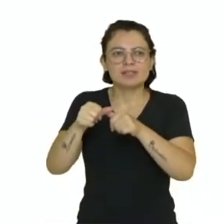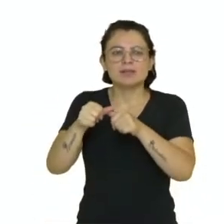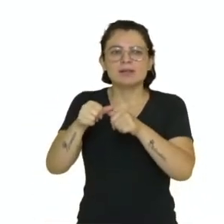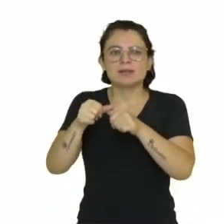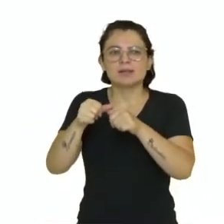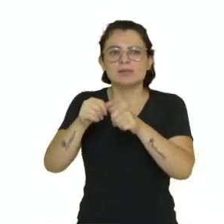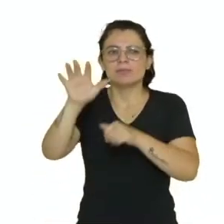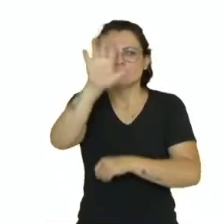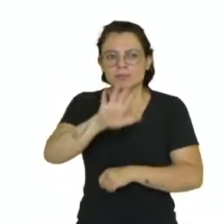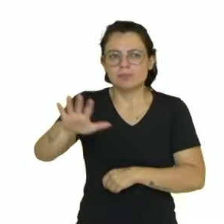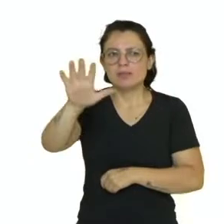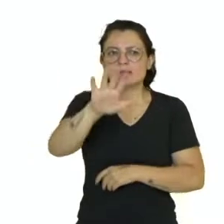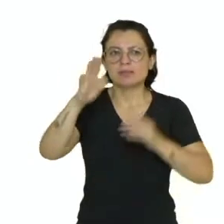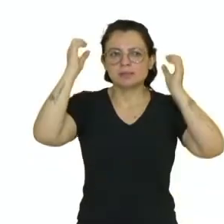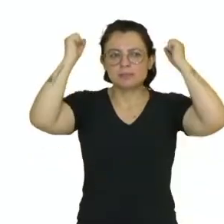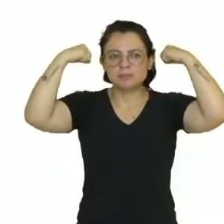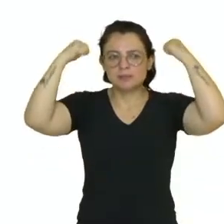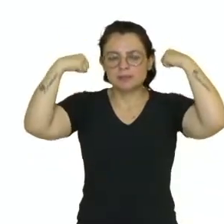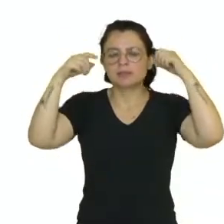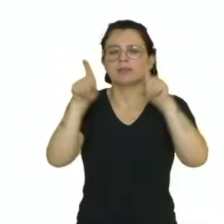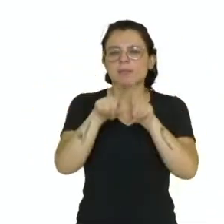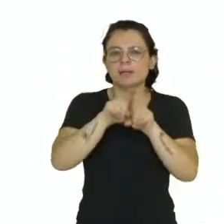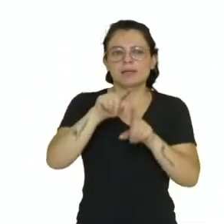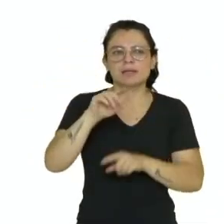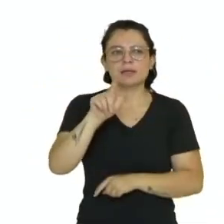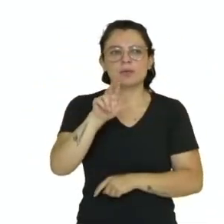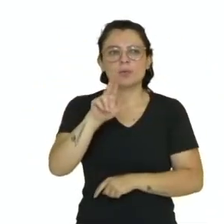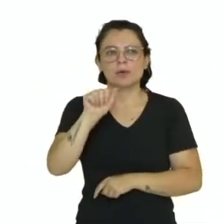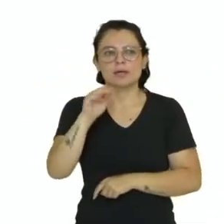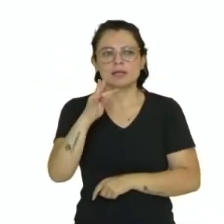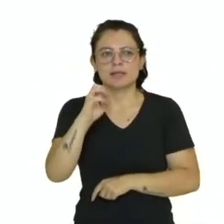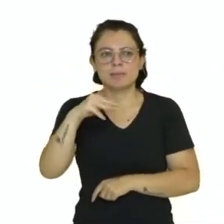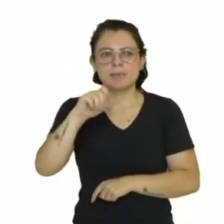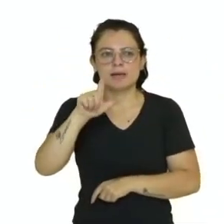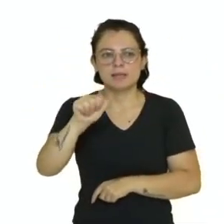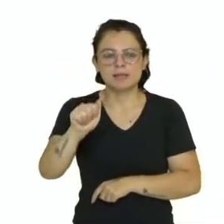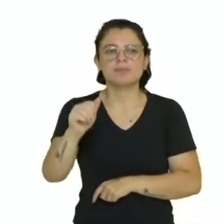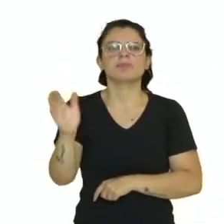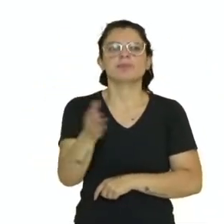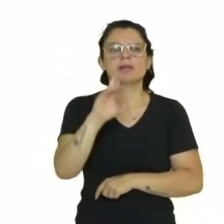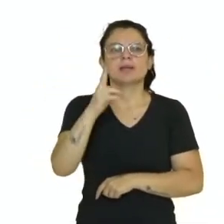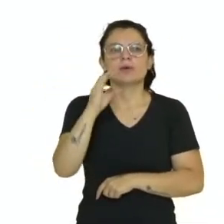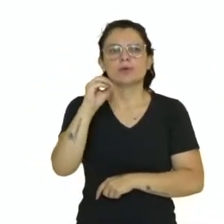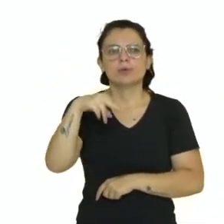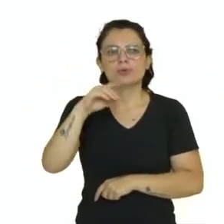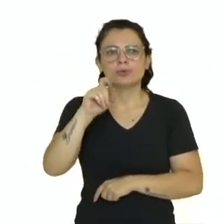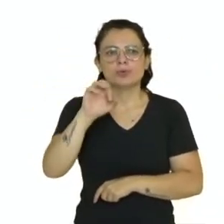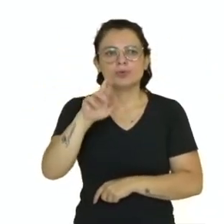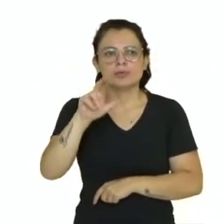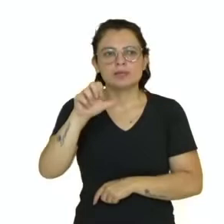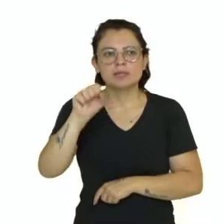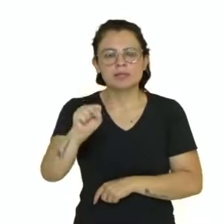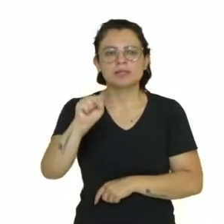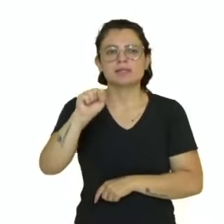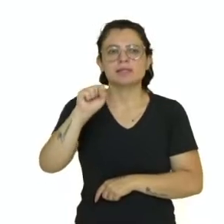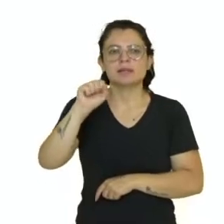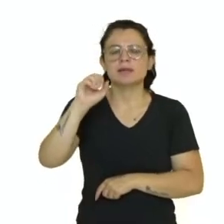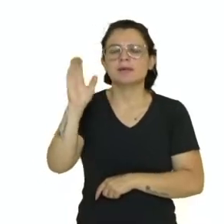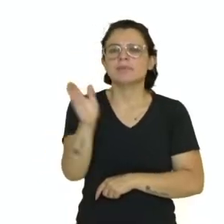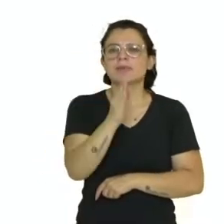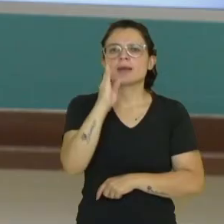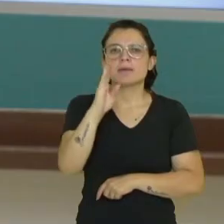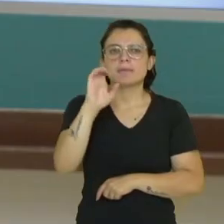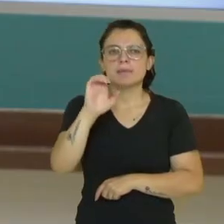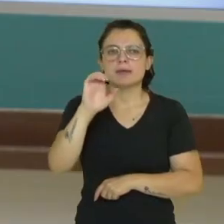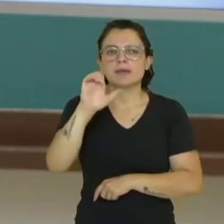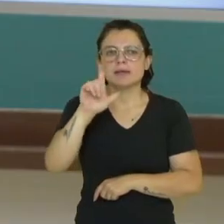parte do atual México, Guatemala, Honduras, Belize e El Salvador, né? Então hoje